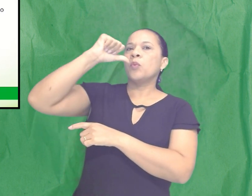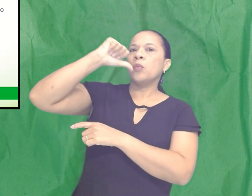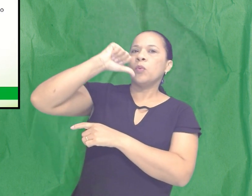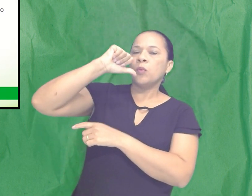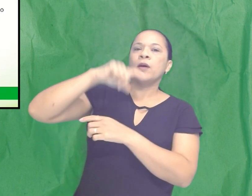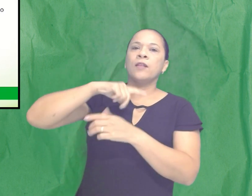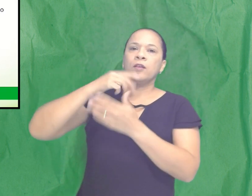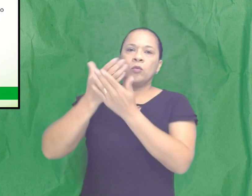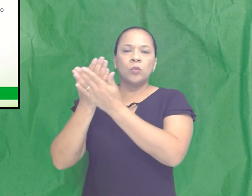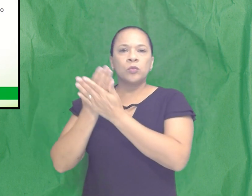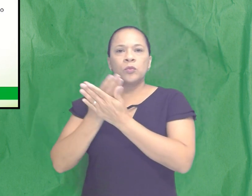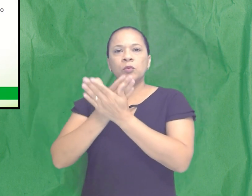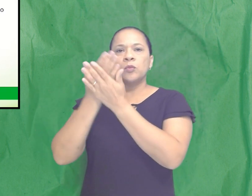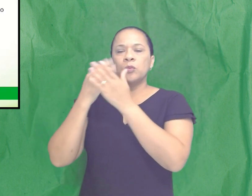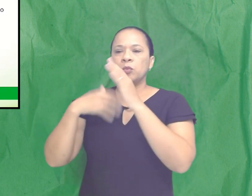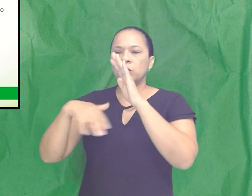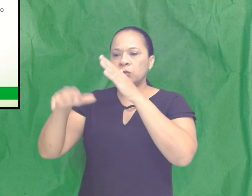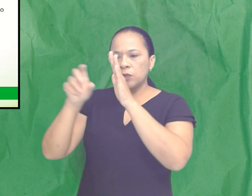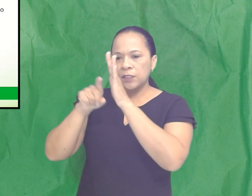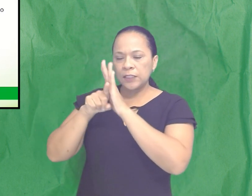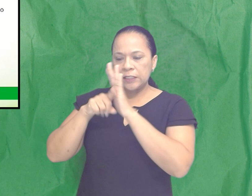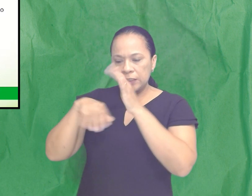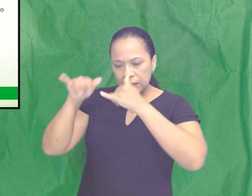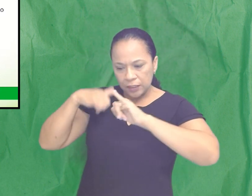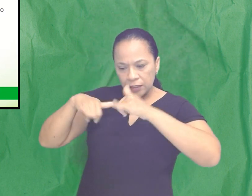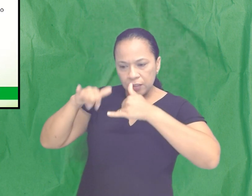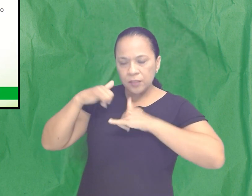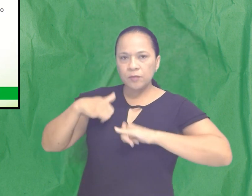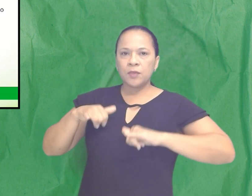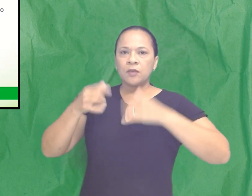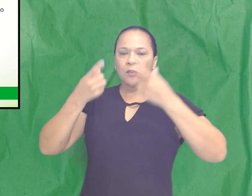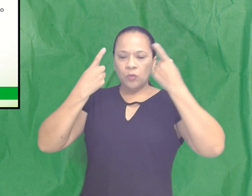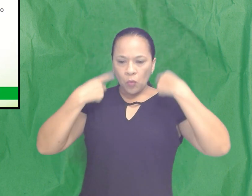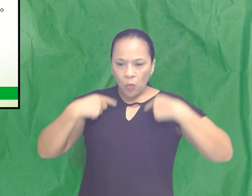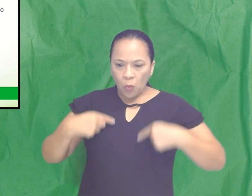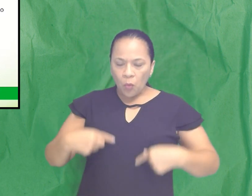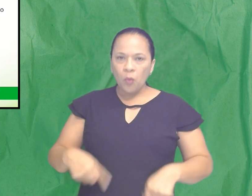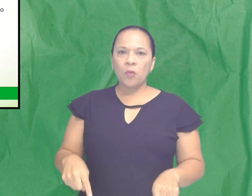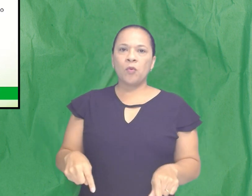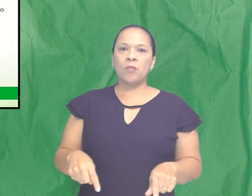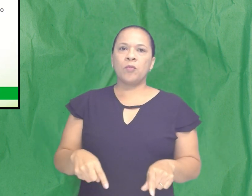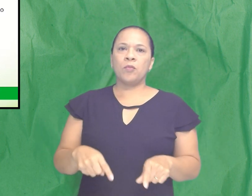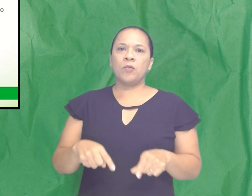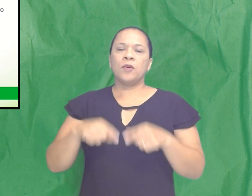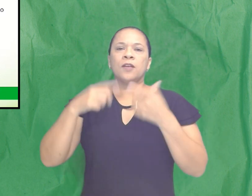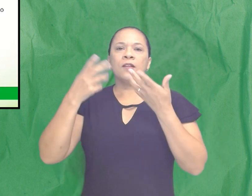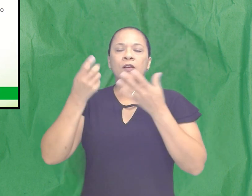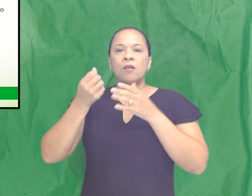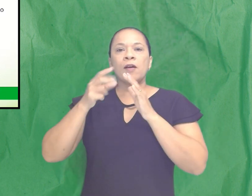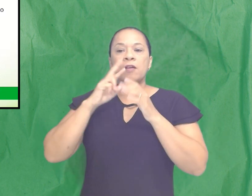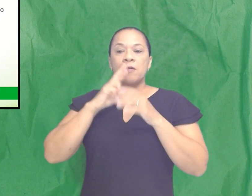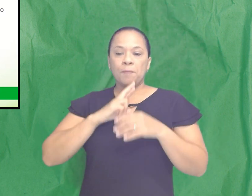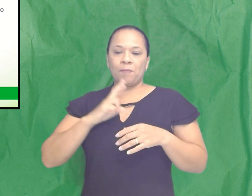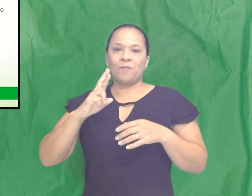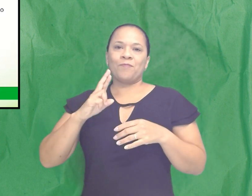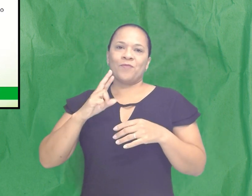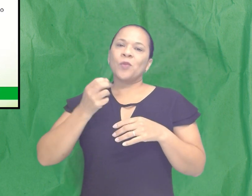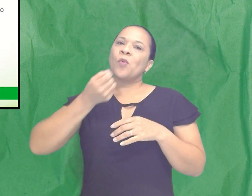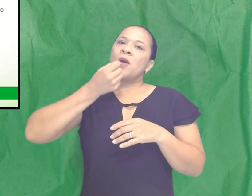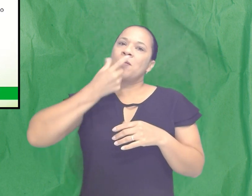estuda as alterações bioquímicas, as alterações fisiológicas, que vão caracterizar a resposta do fármaco.